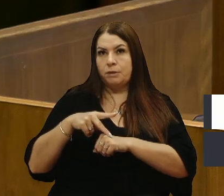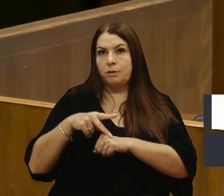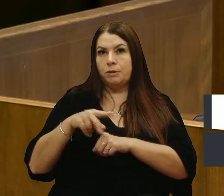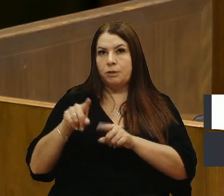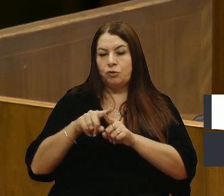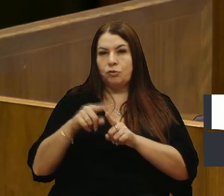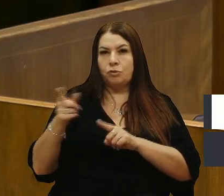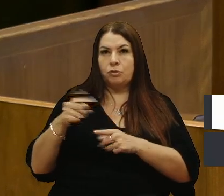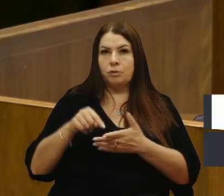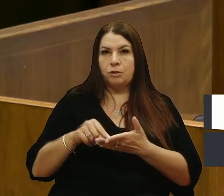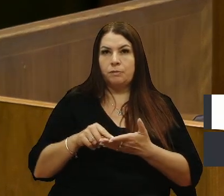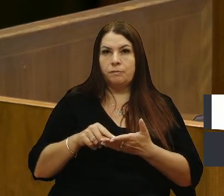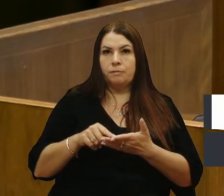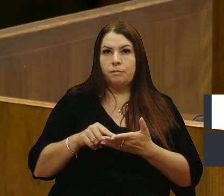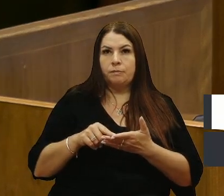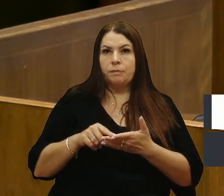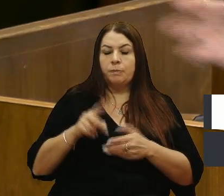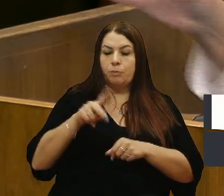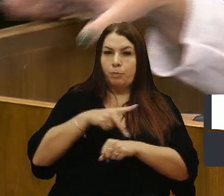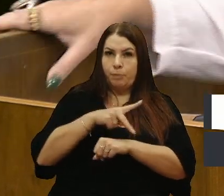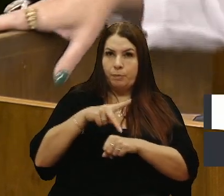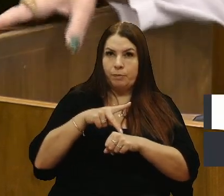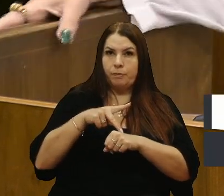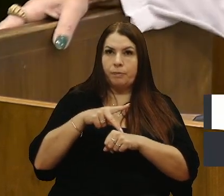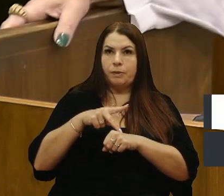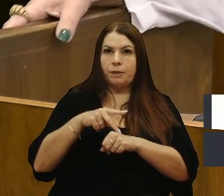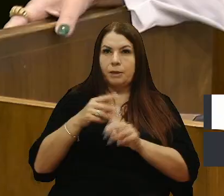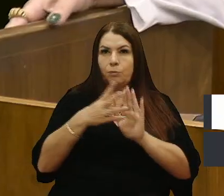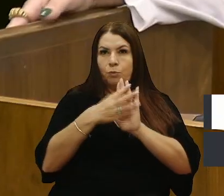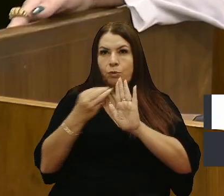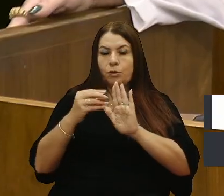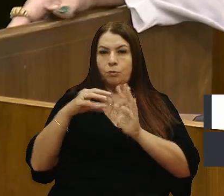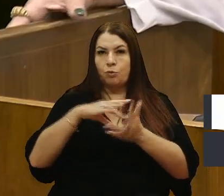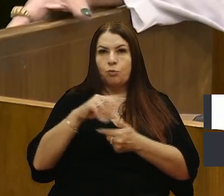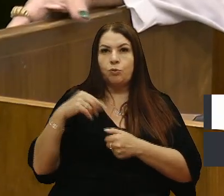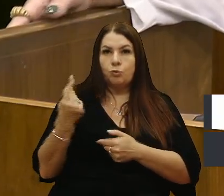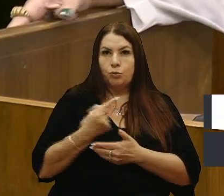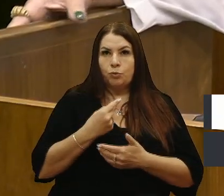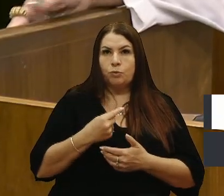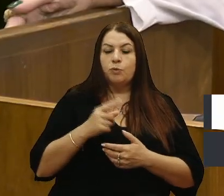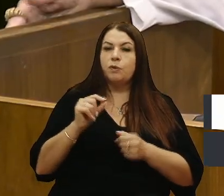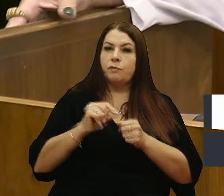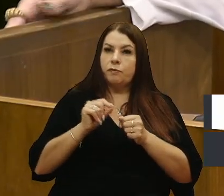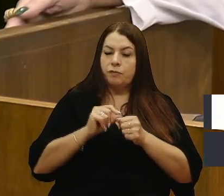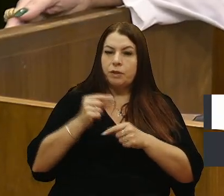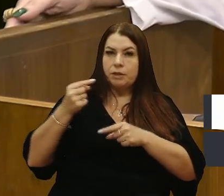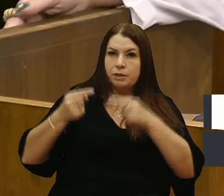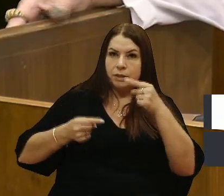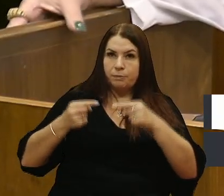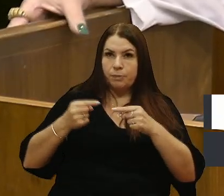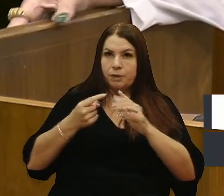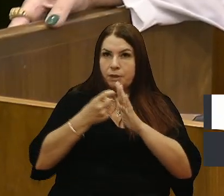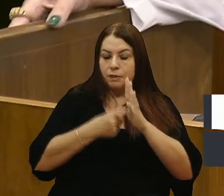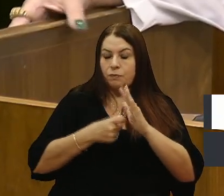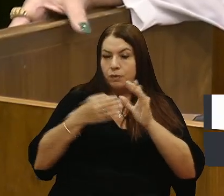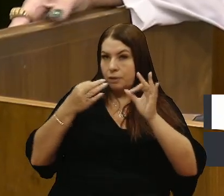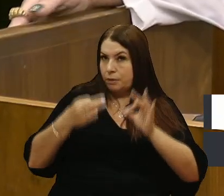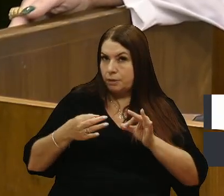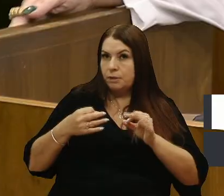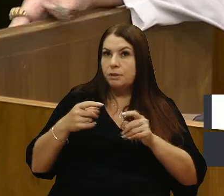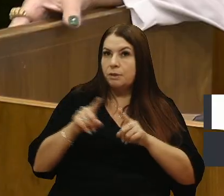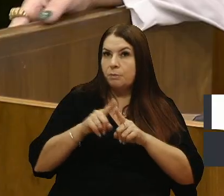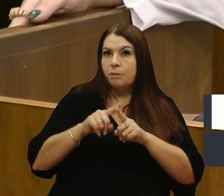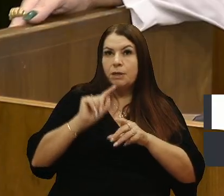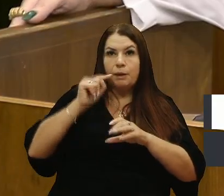para o nosso país e modelo para o mundo inteiro. Quando a gente fizer esse debate da tarifa, com certeza nós temos